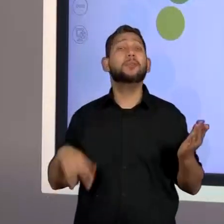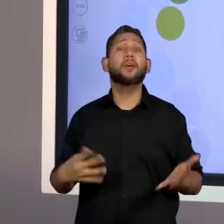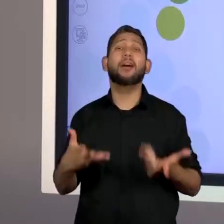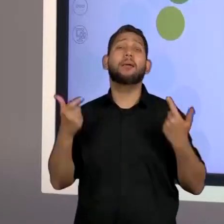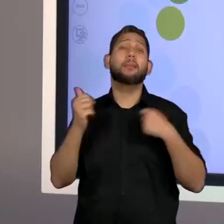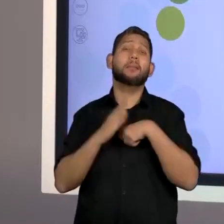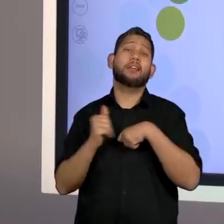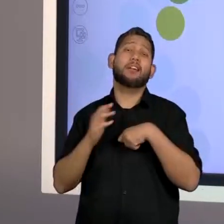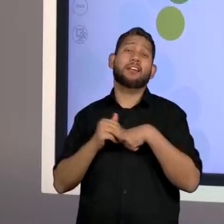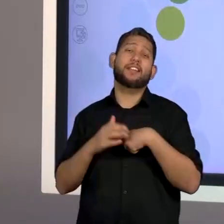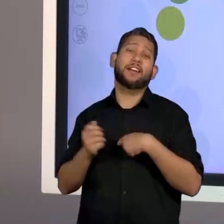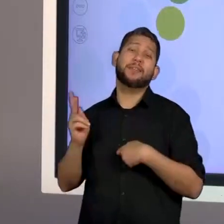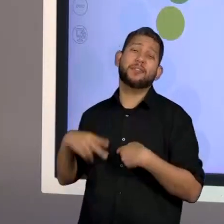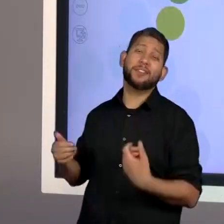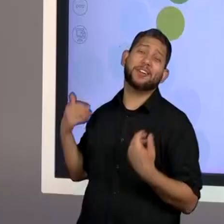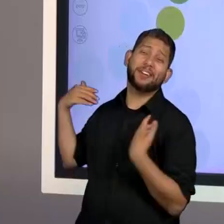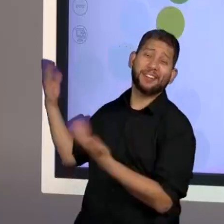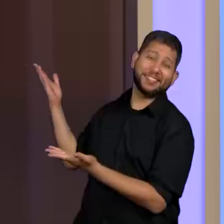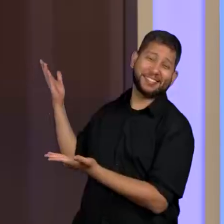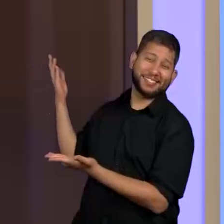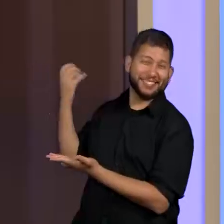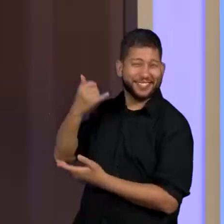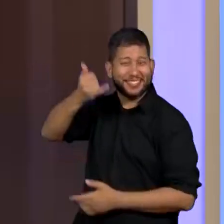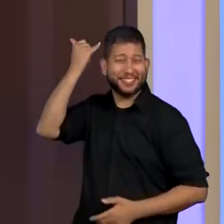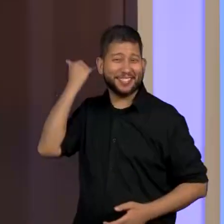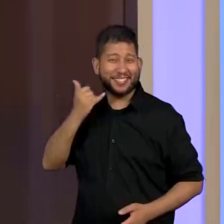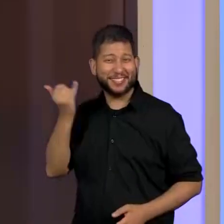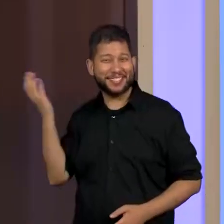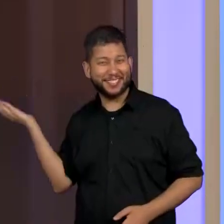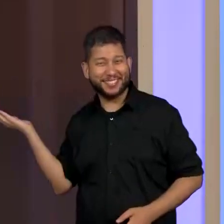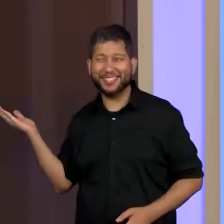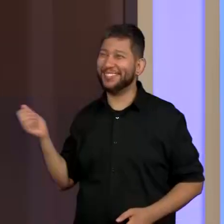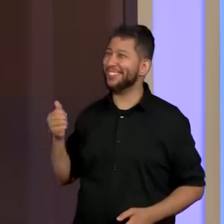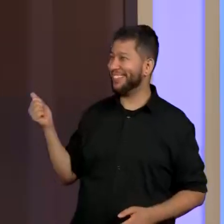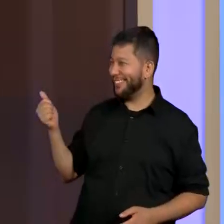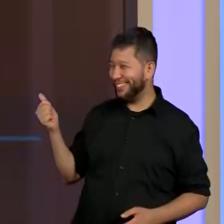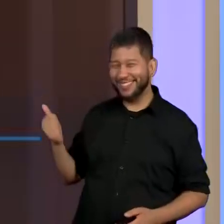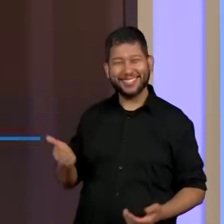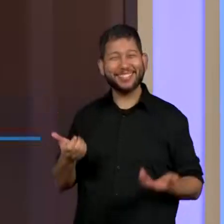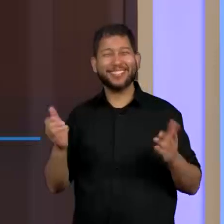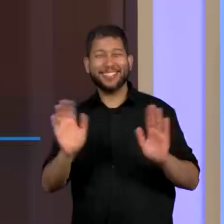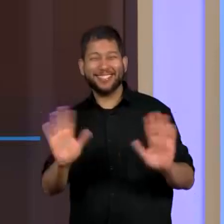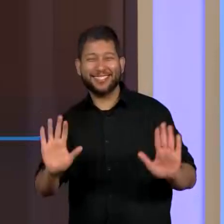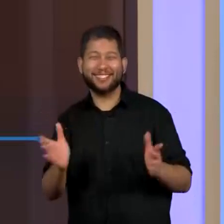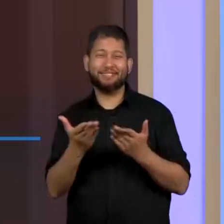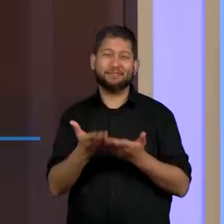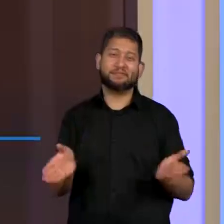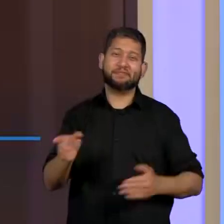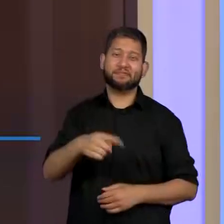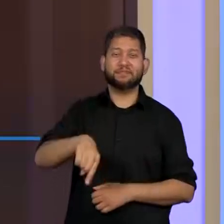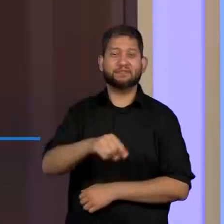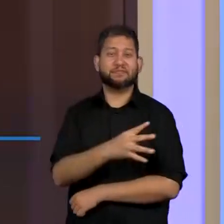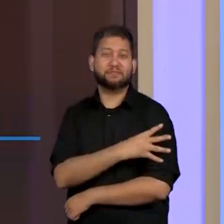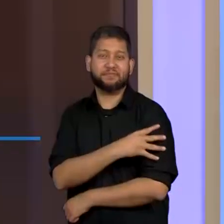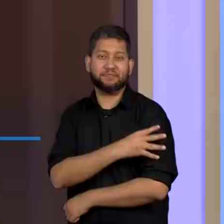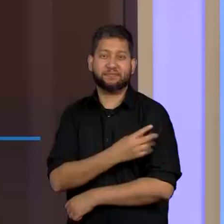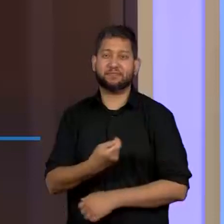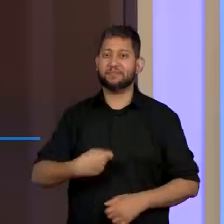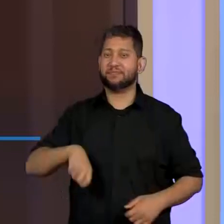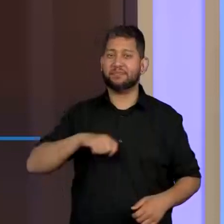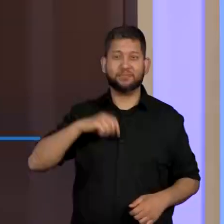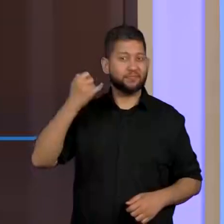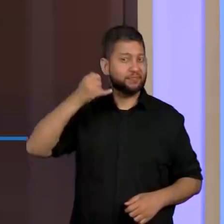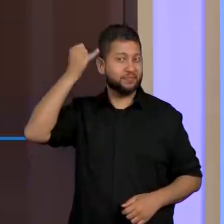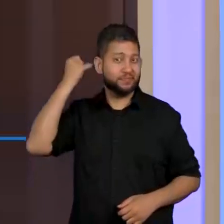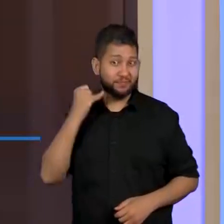vocês professora Juliana Amadeu tudo bem professora tudo bem Olá galerinha do quarto ano só para Juliana